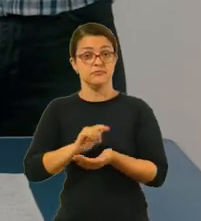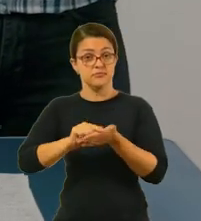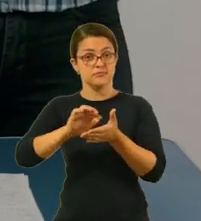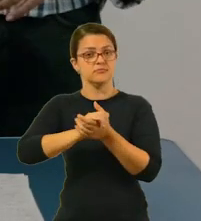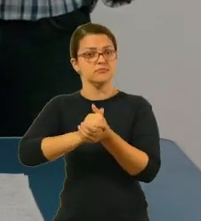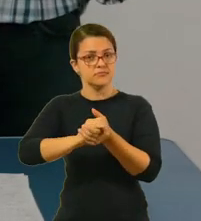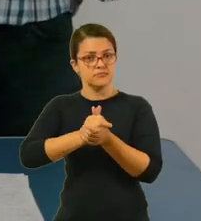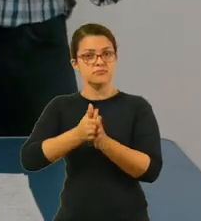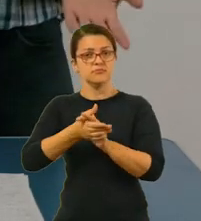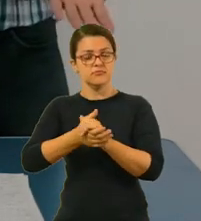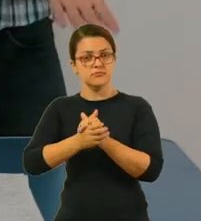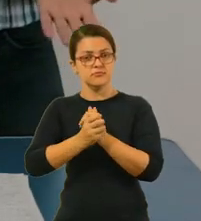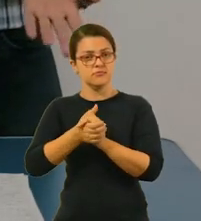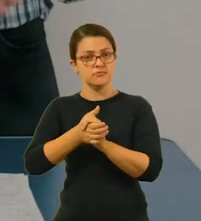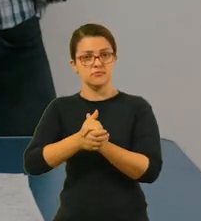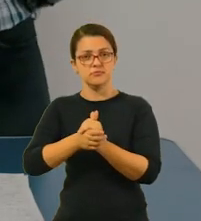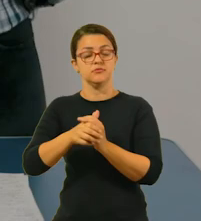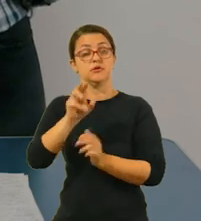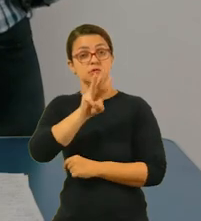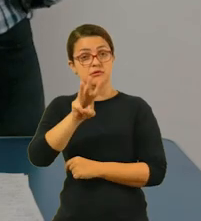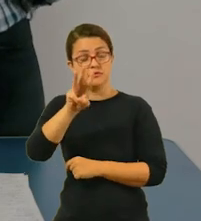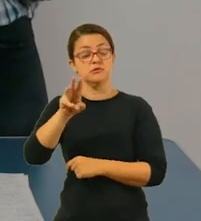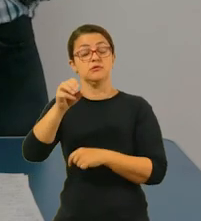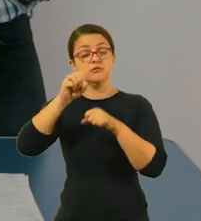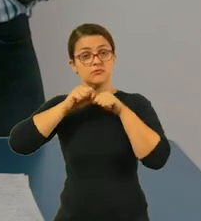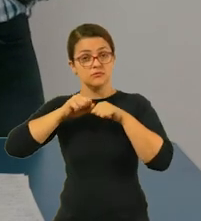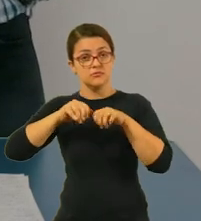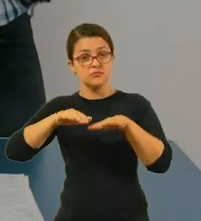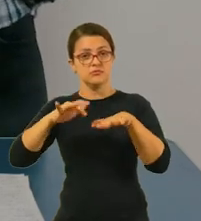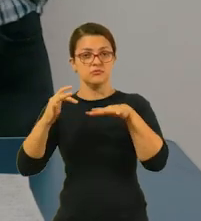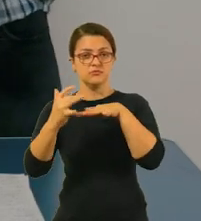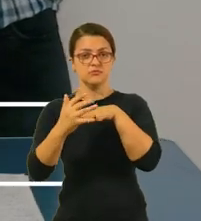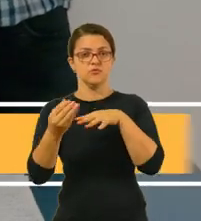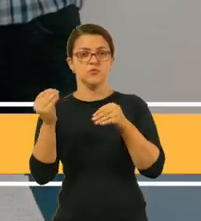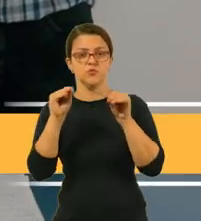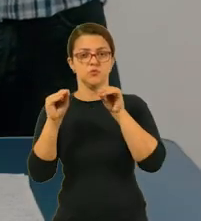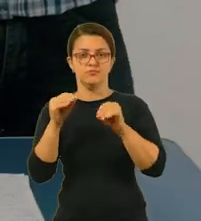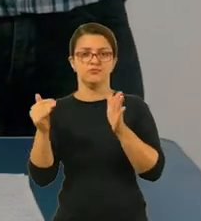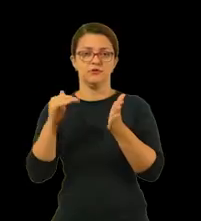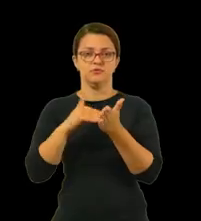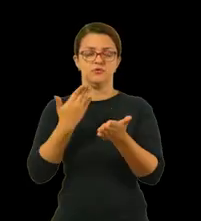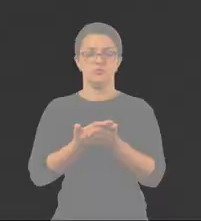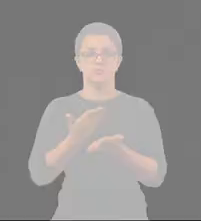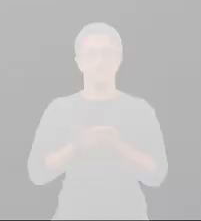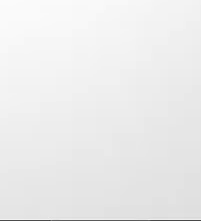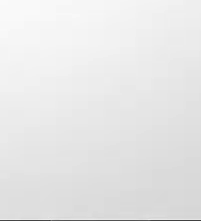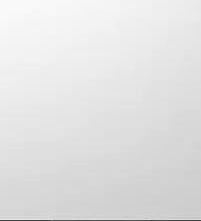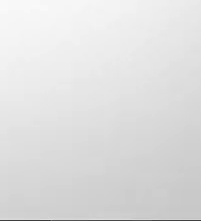sempre limpas, compartilhem o link nas redes sociais. Um beijo para vocês e até a próxima!